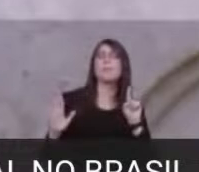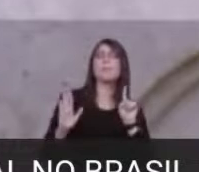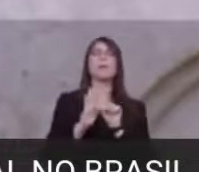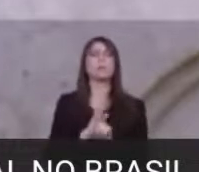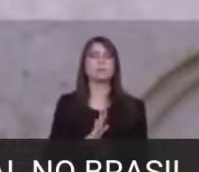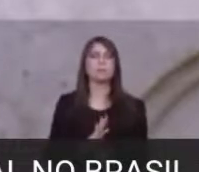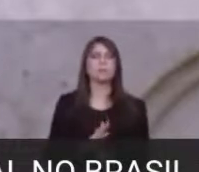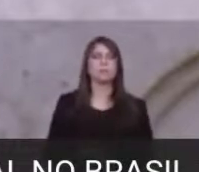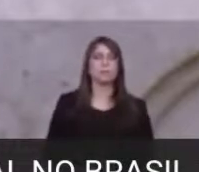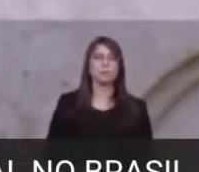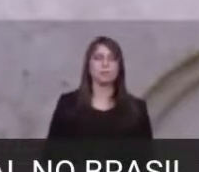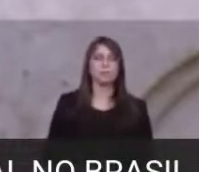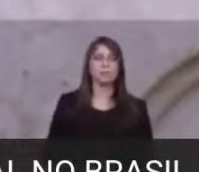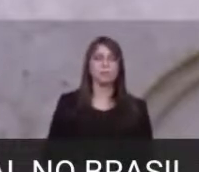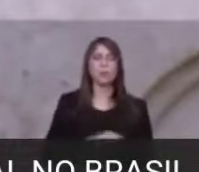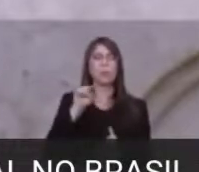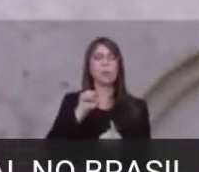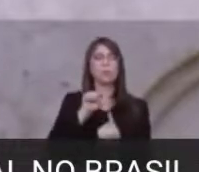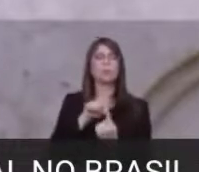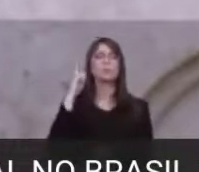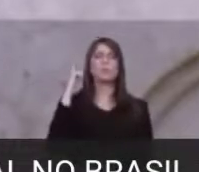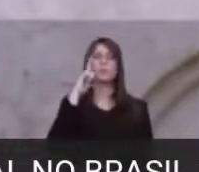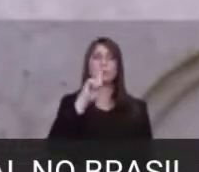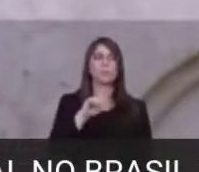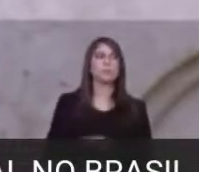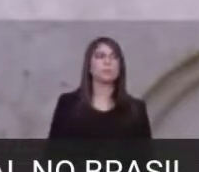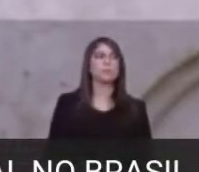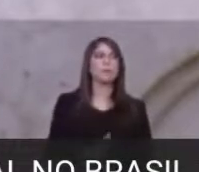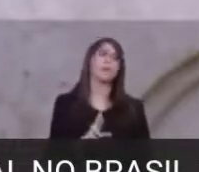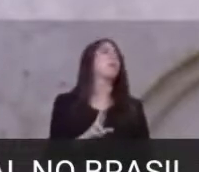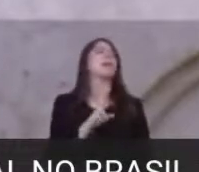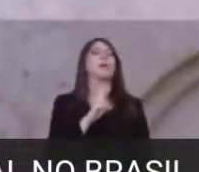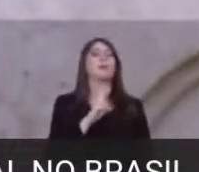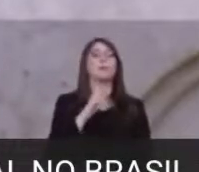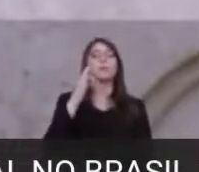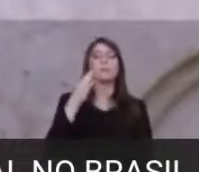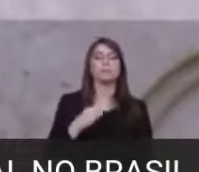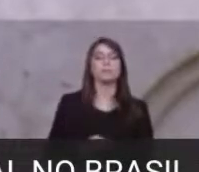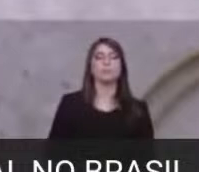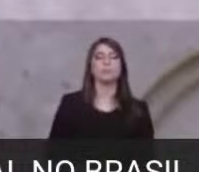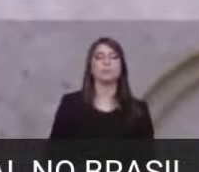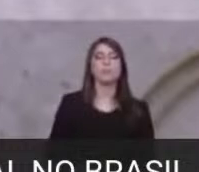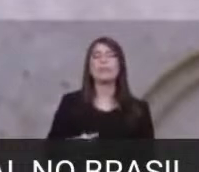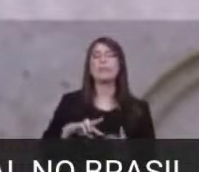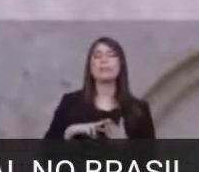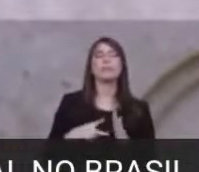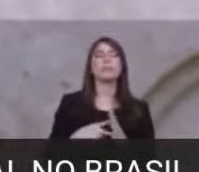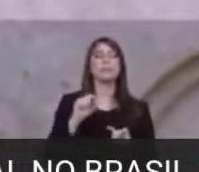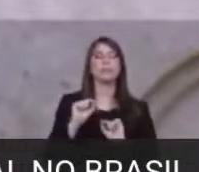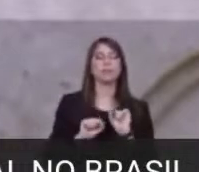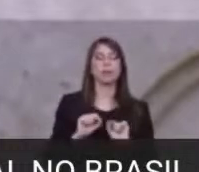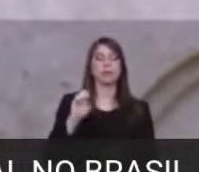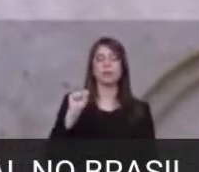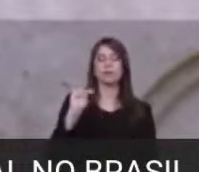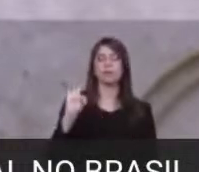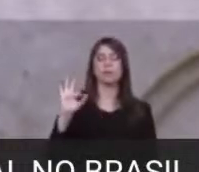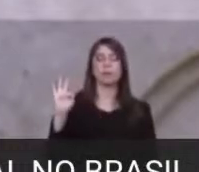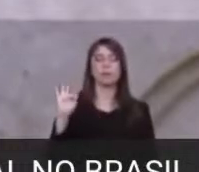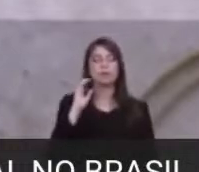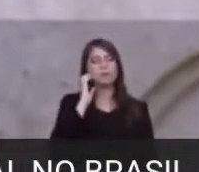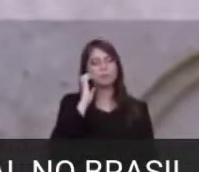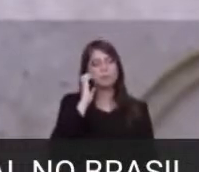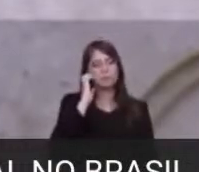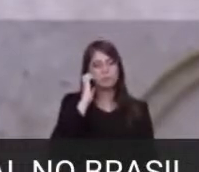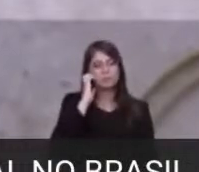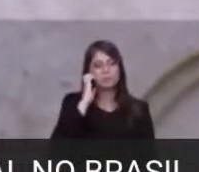a seguinte: esses objetivos foram alcançados? A resposta é definitivamente sim. Isso significa que o Supremo Tribunal